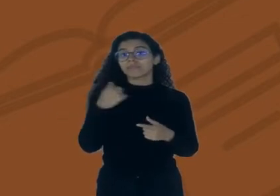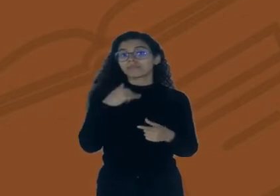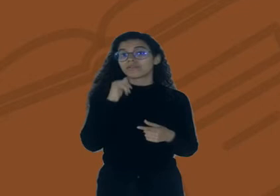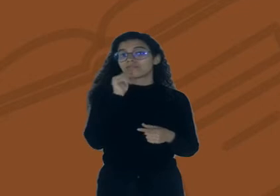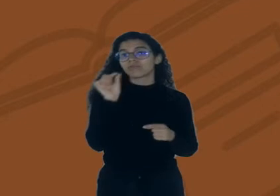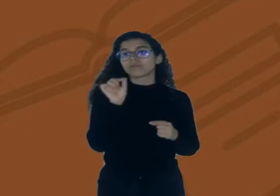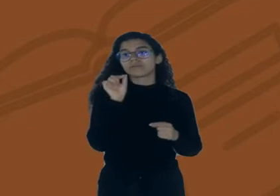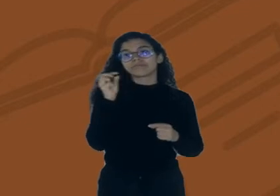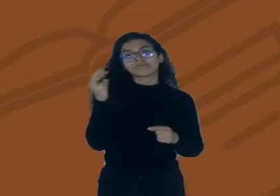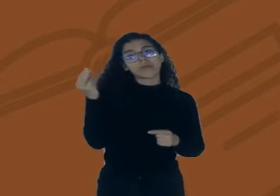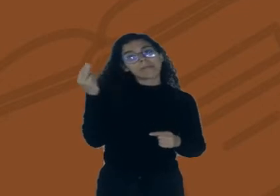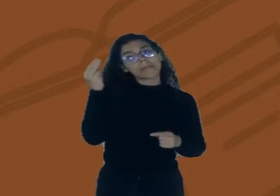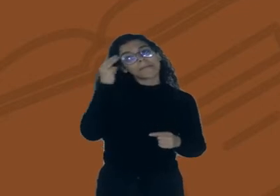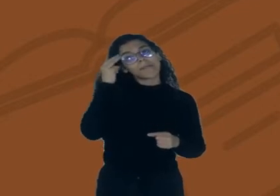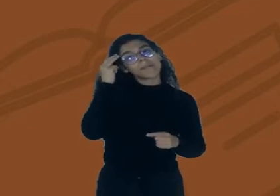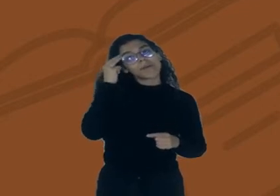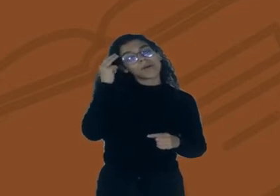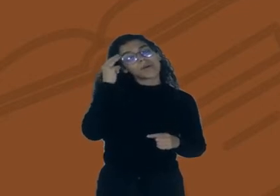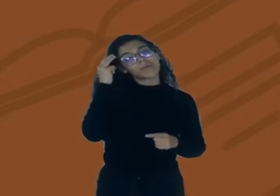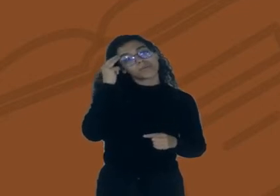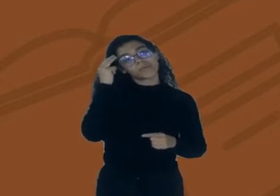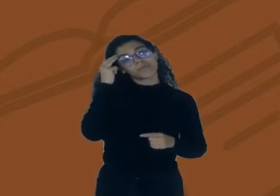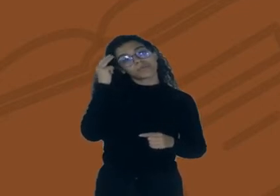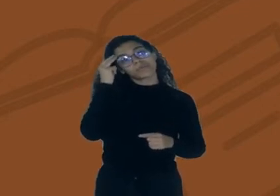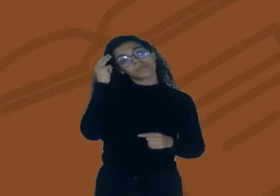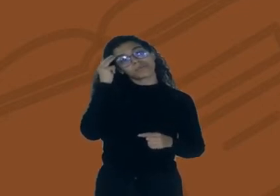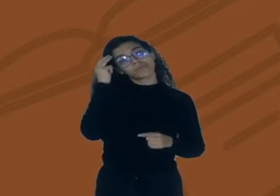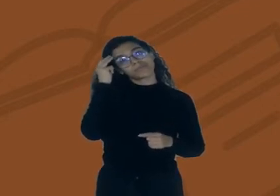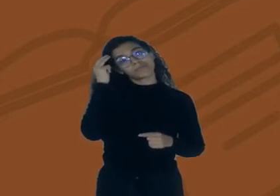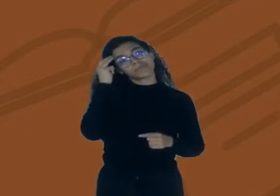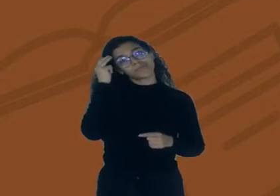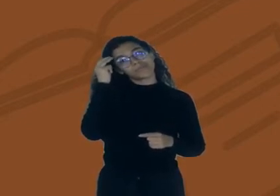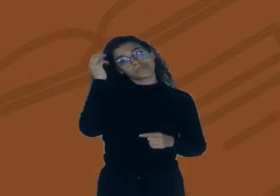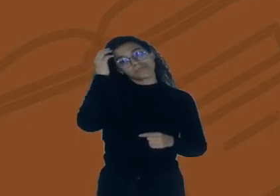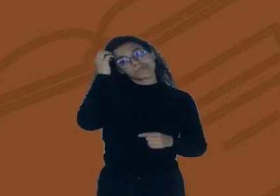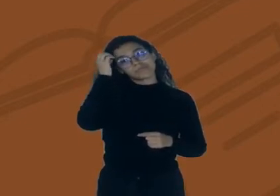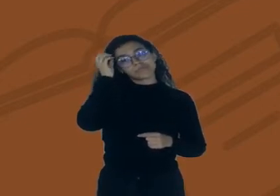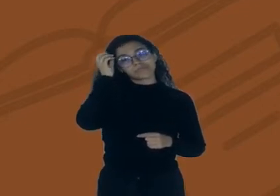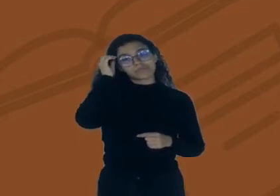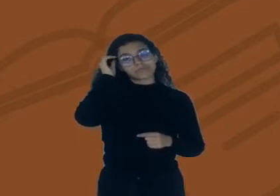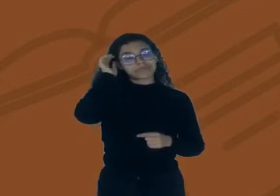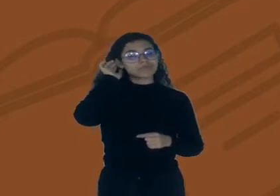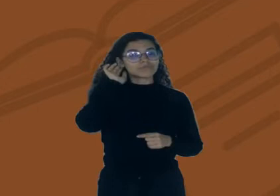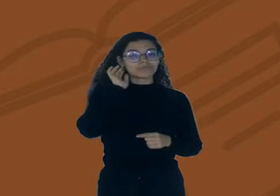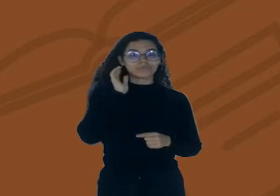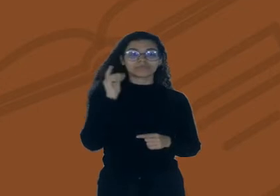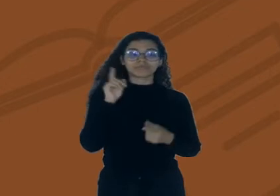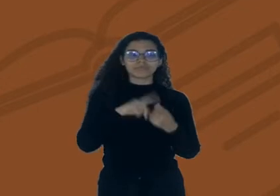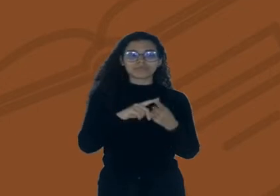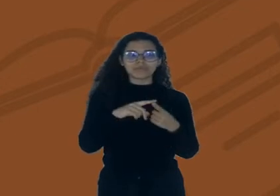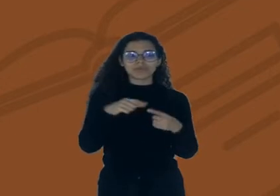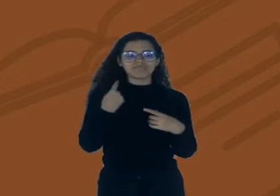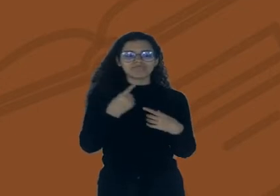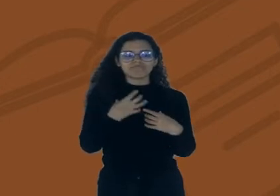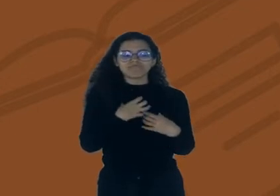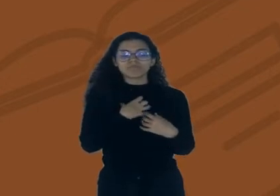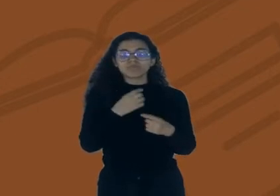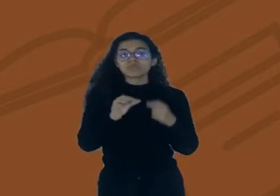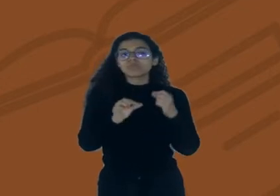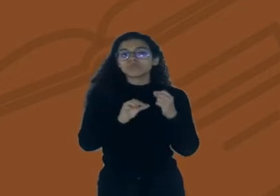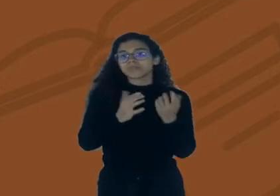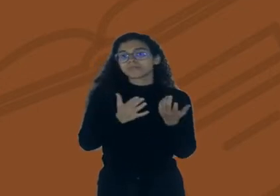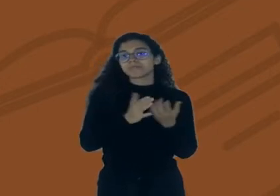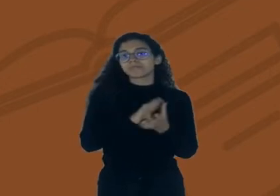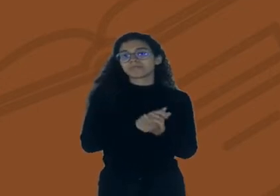memória. É a parte do sistema nervoso responsável por nossa memória, pela nossa inteligência, também pelas nossas emoções, dentre outros. E